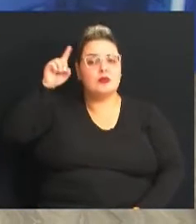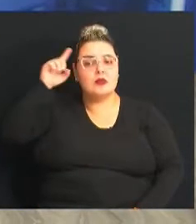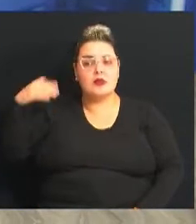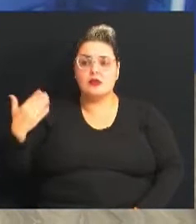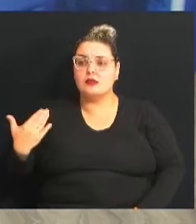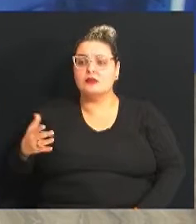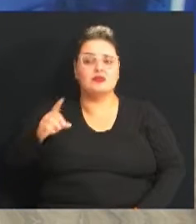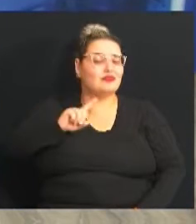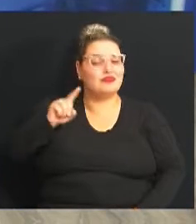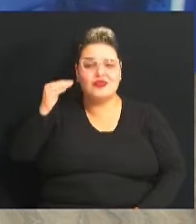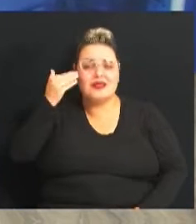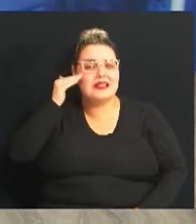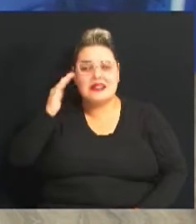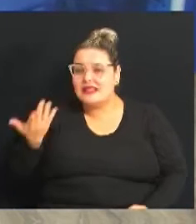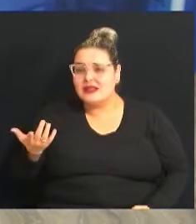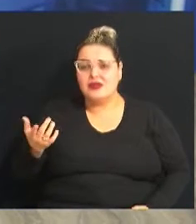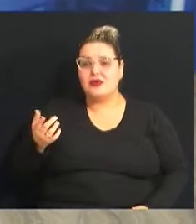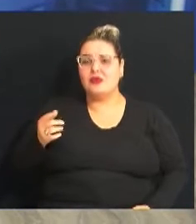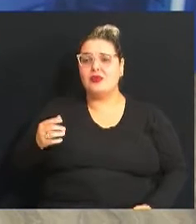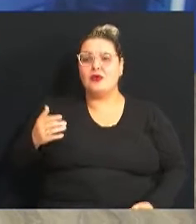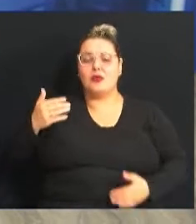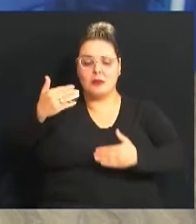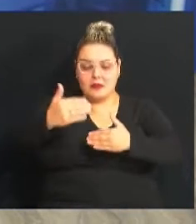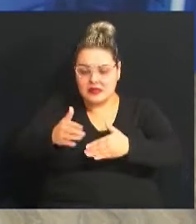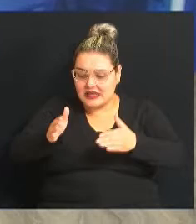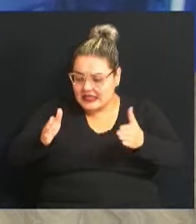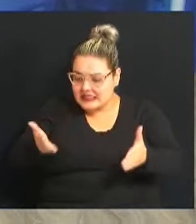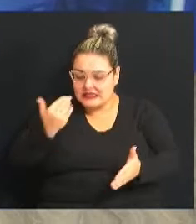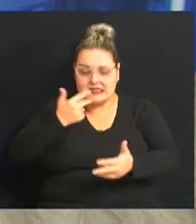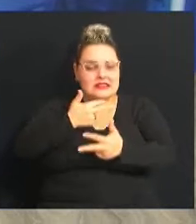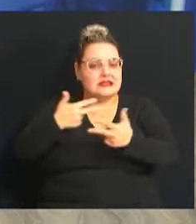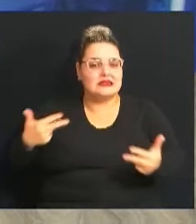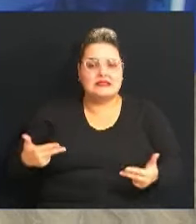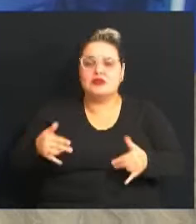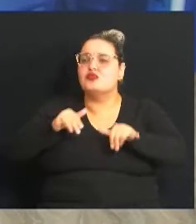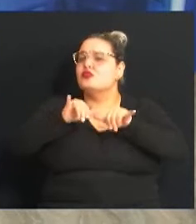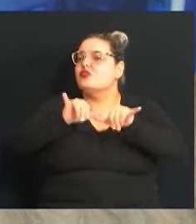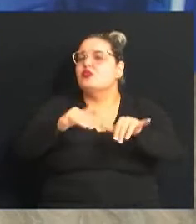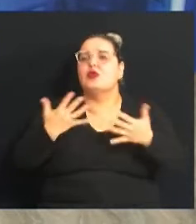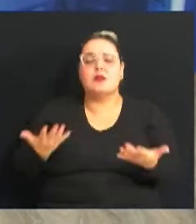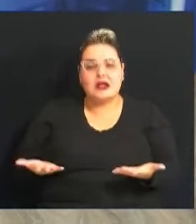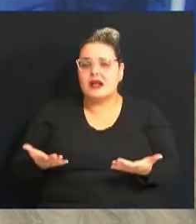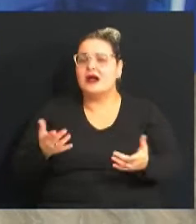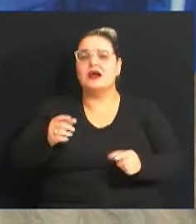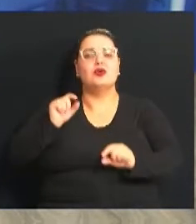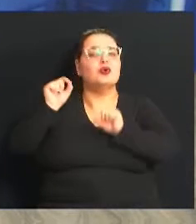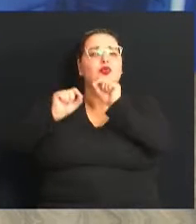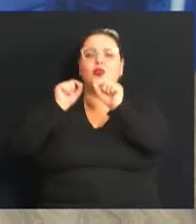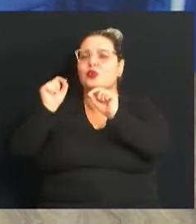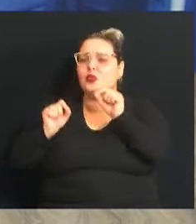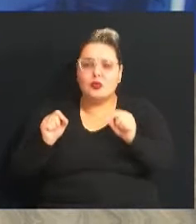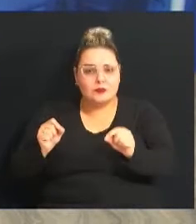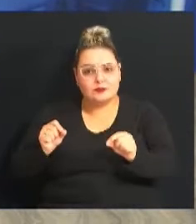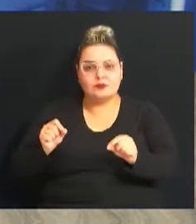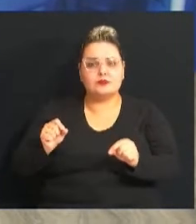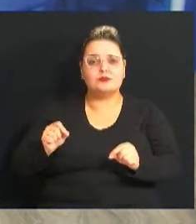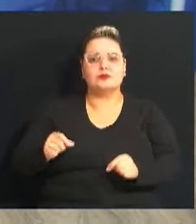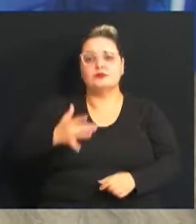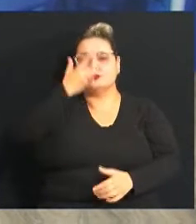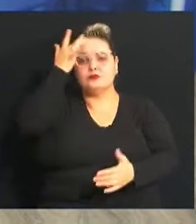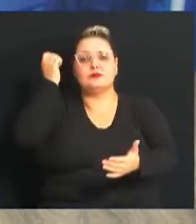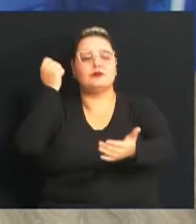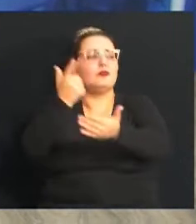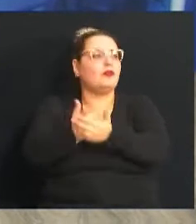entendendo o que isso aí tem a ver com minha cesta básica, com o meu supermercado. Como é que o consumidor final